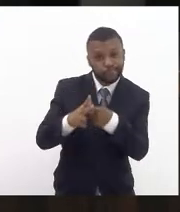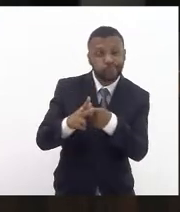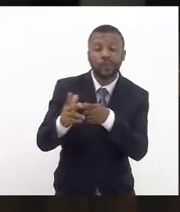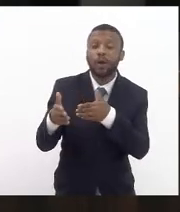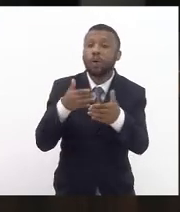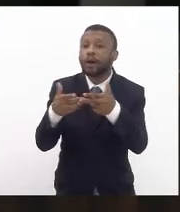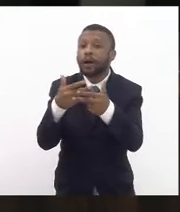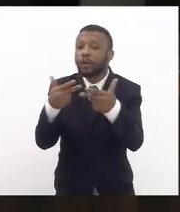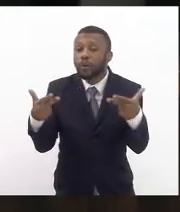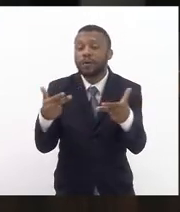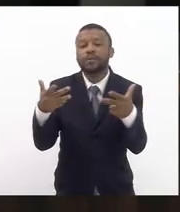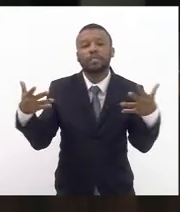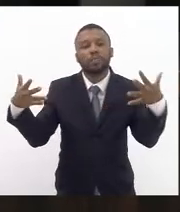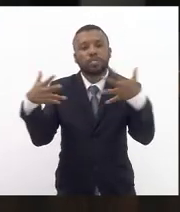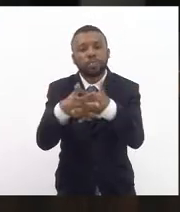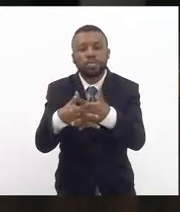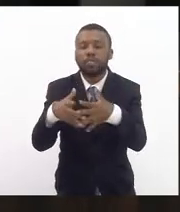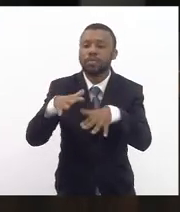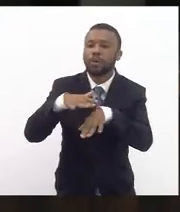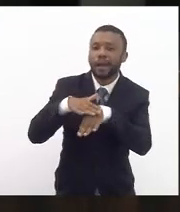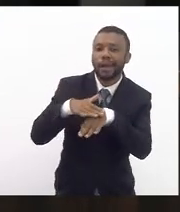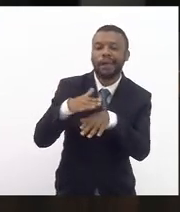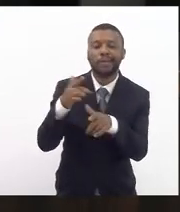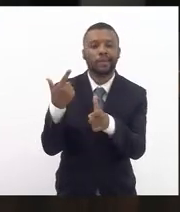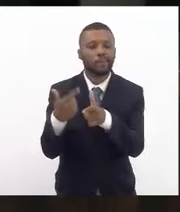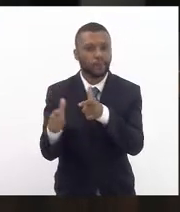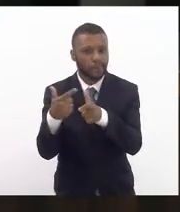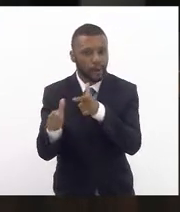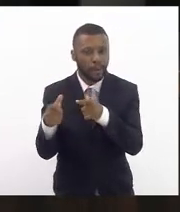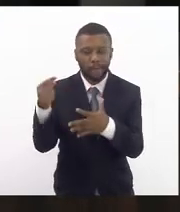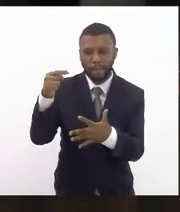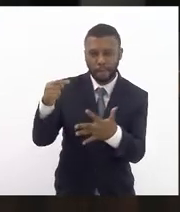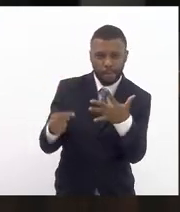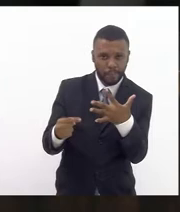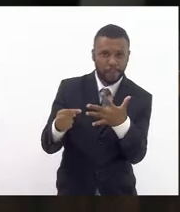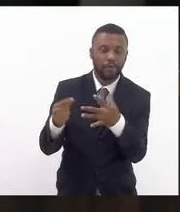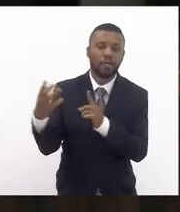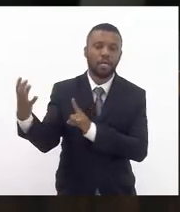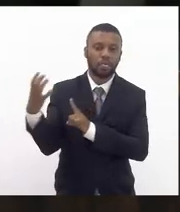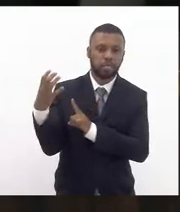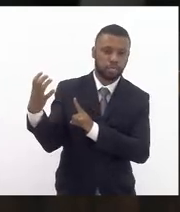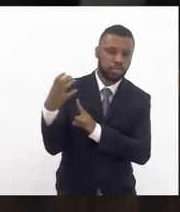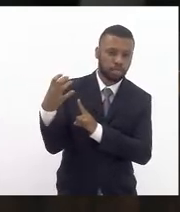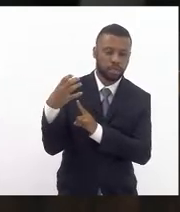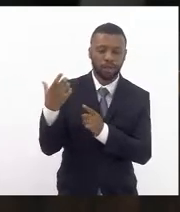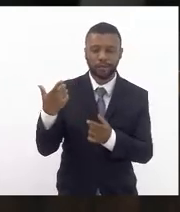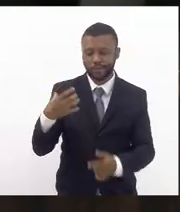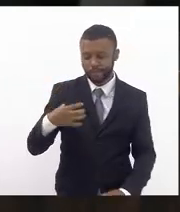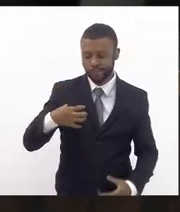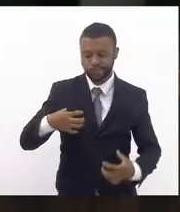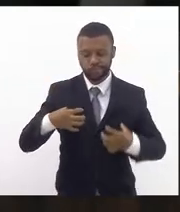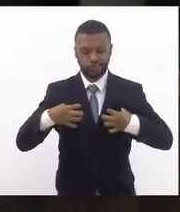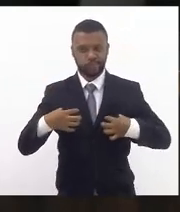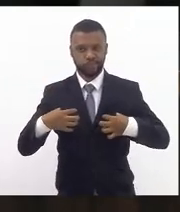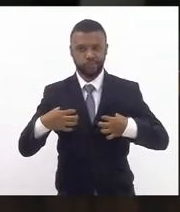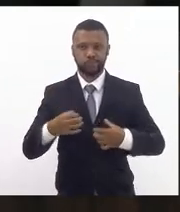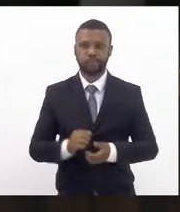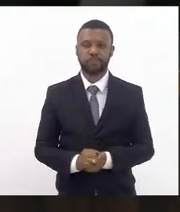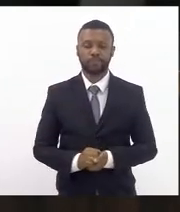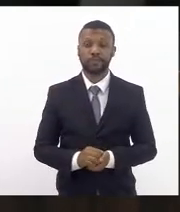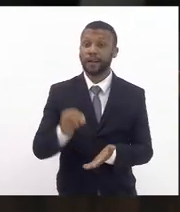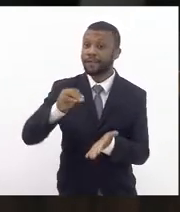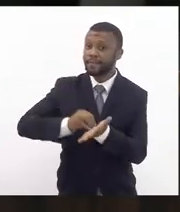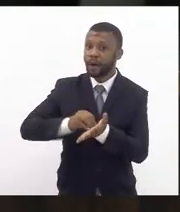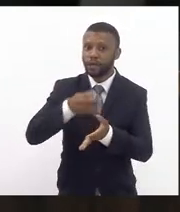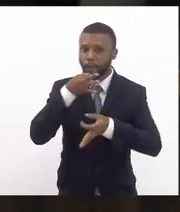complicações de doenças ou efeitos adversos provocados ou potencializados pelos implantes mamários de silicone na forma que menciona. Pendendo de